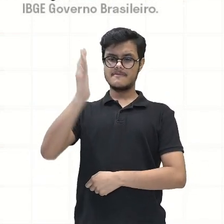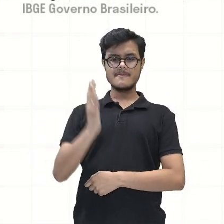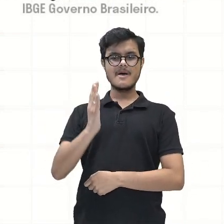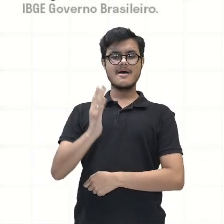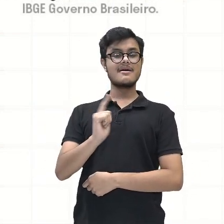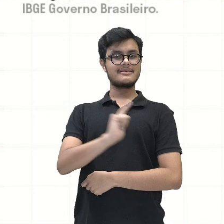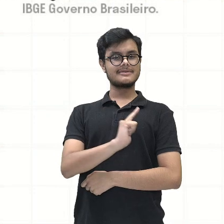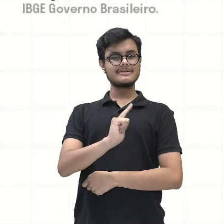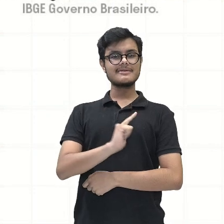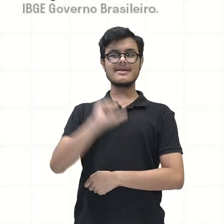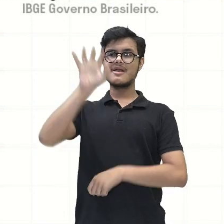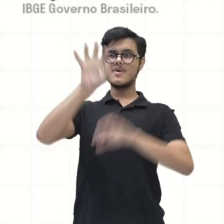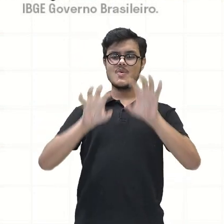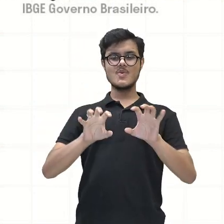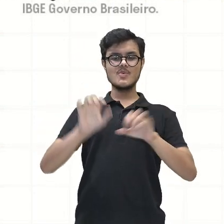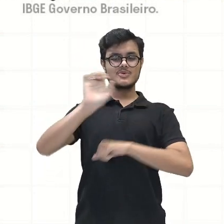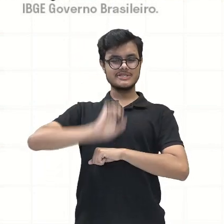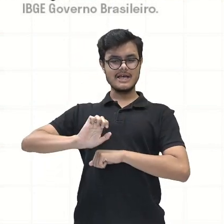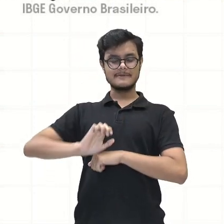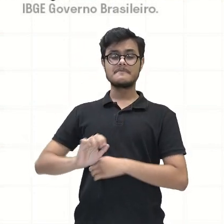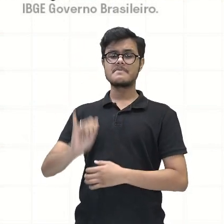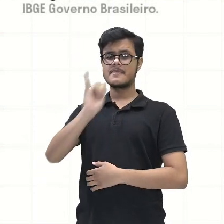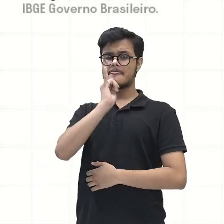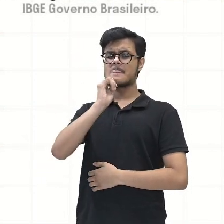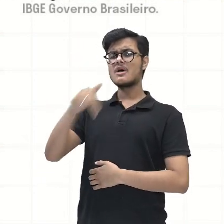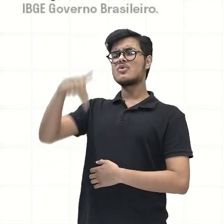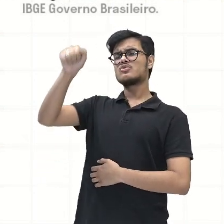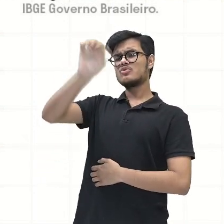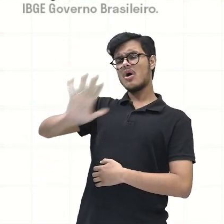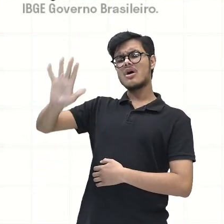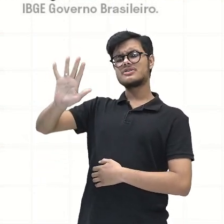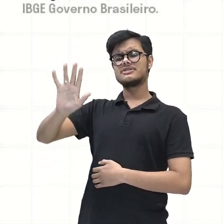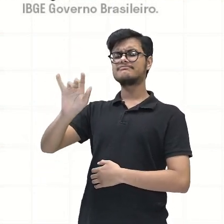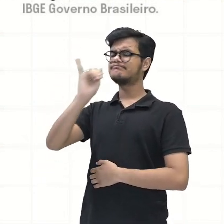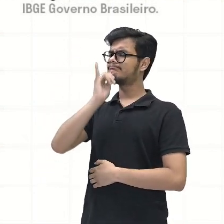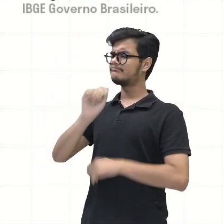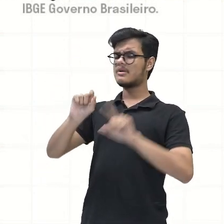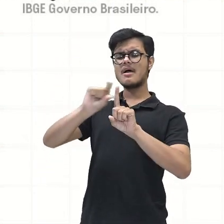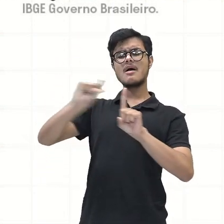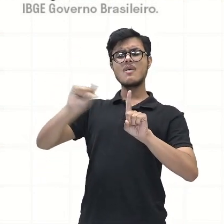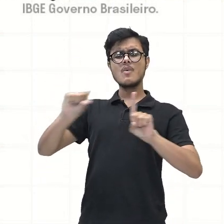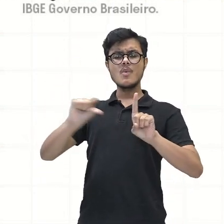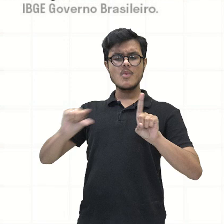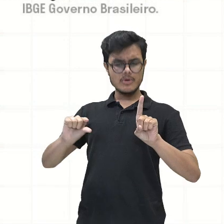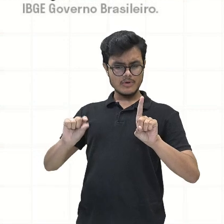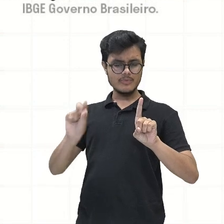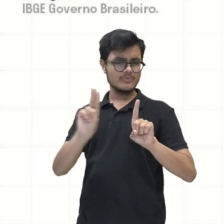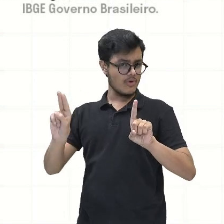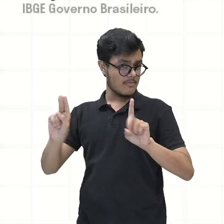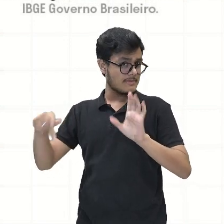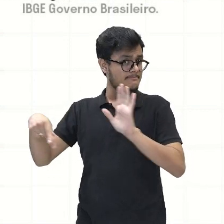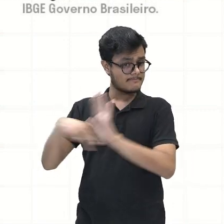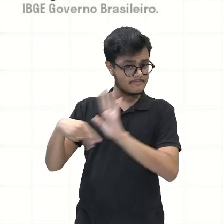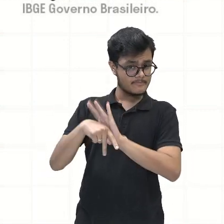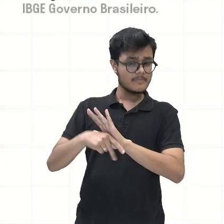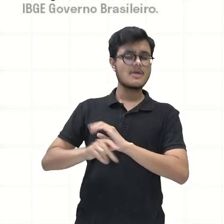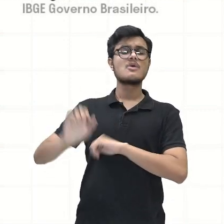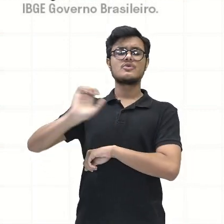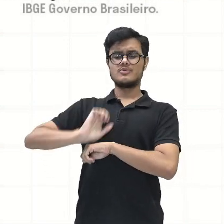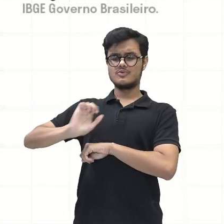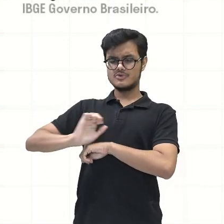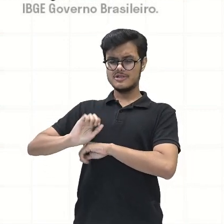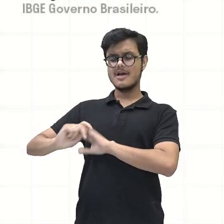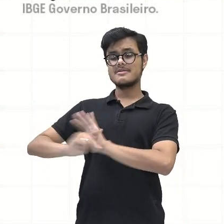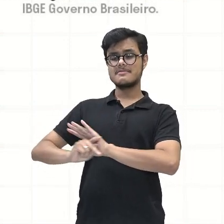com os seus estados, certo? Aqui a região norte, às vezes a legenda ela vem aqui no cantinho, né? A legenda ela vem